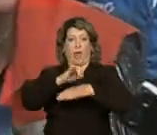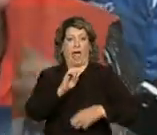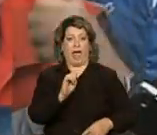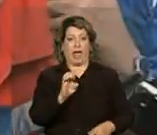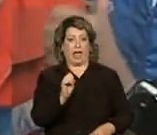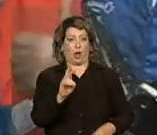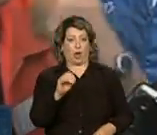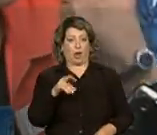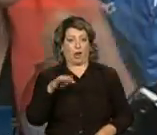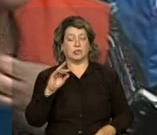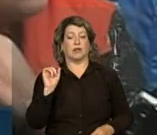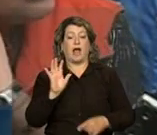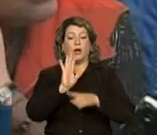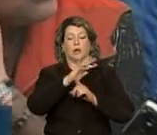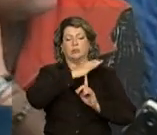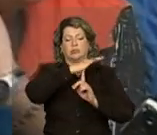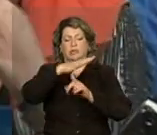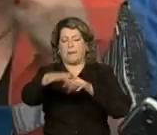as pessoas.